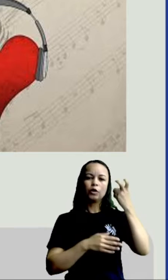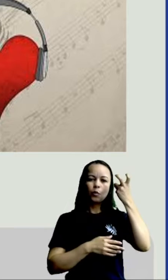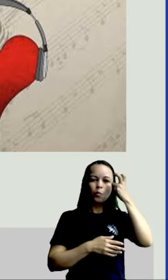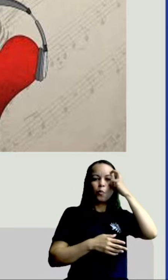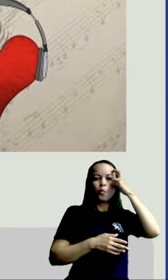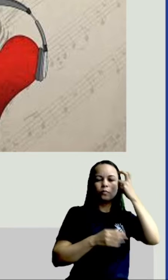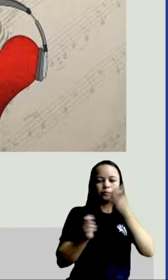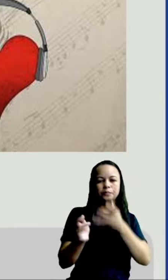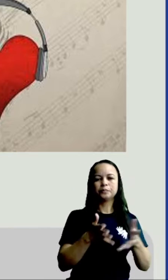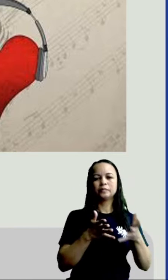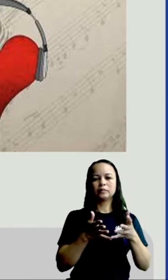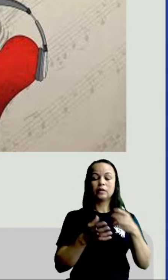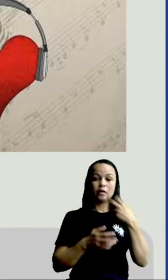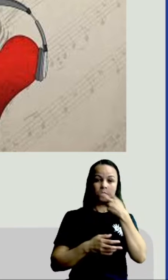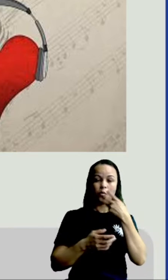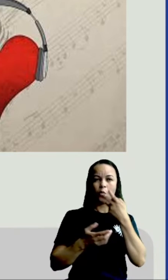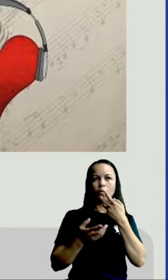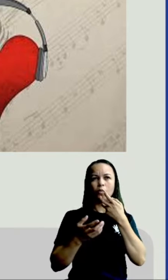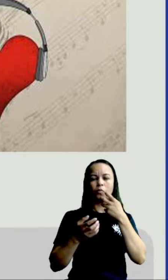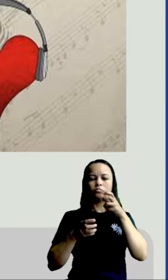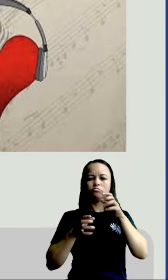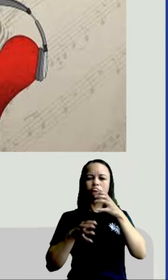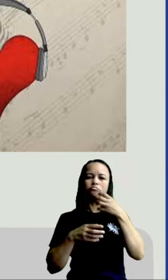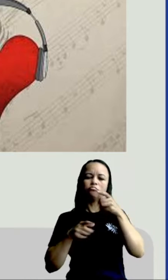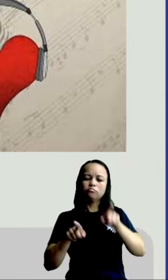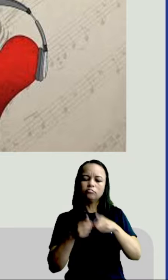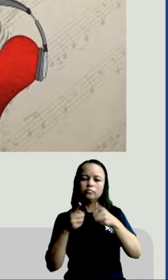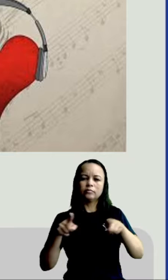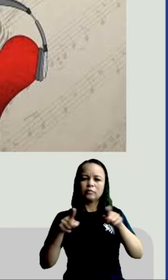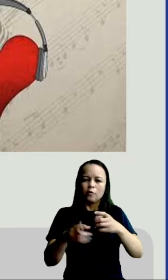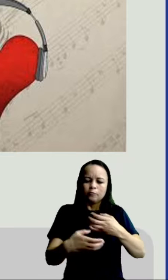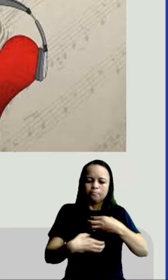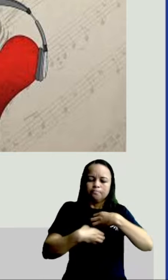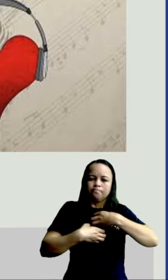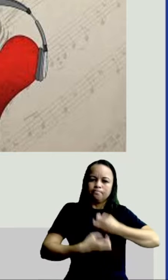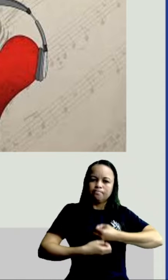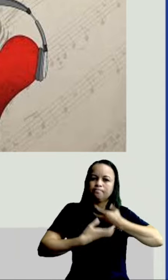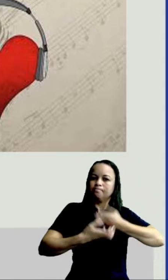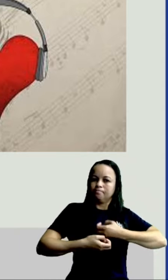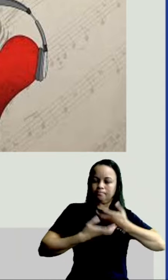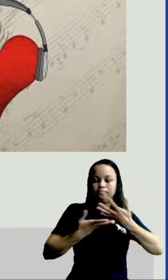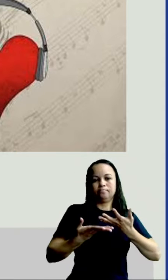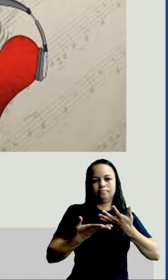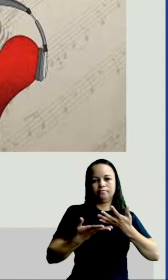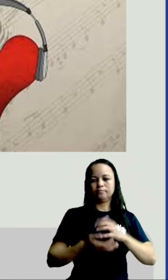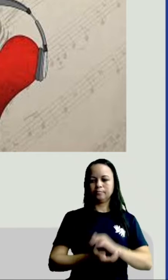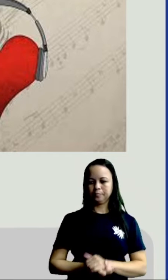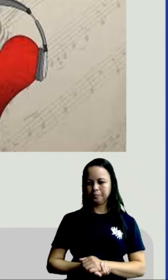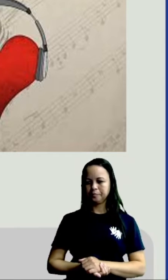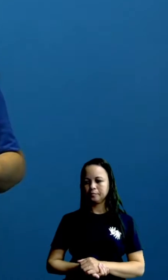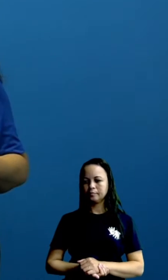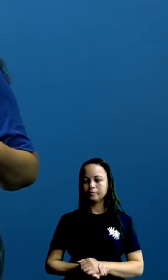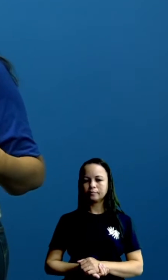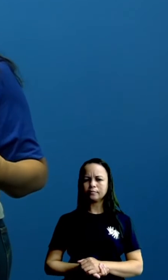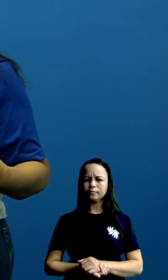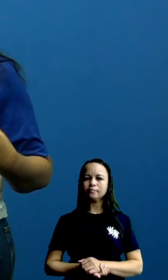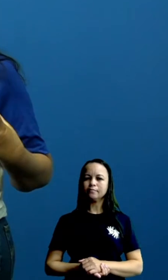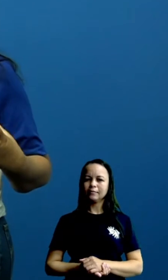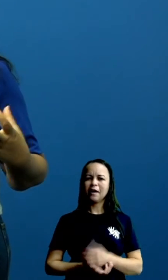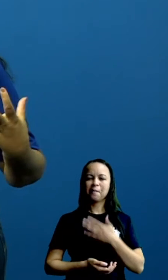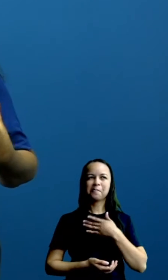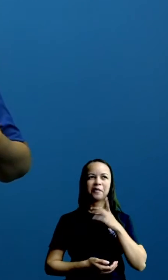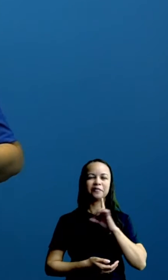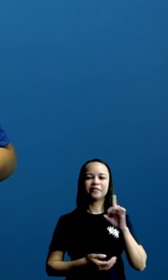a música é um veículo usado para expressar os sentimentos Ai meu Deus veja só